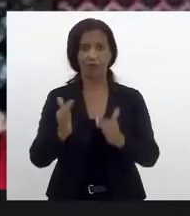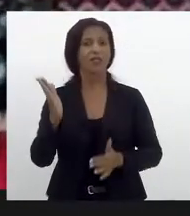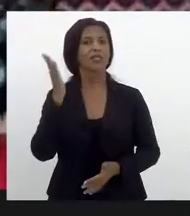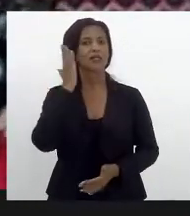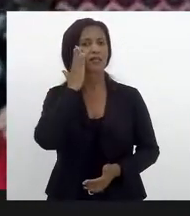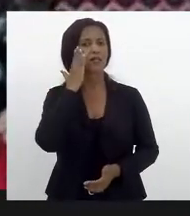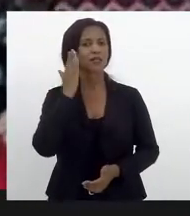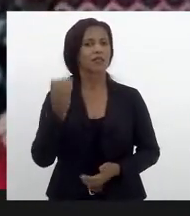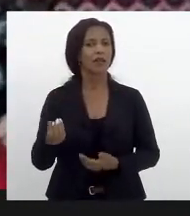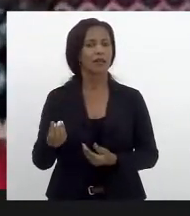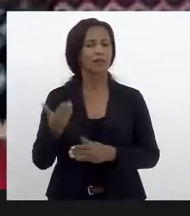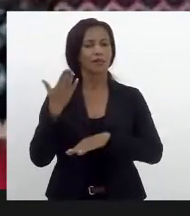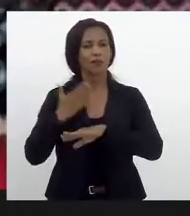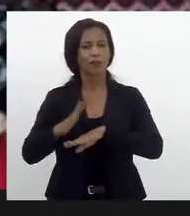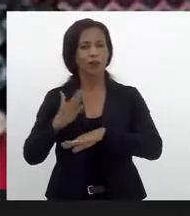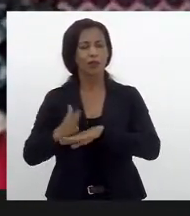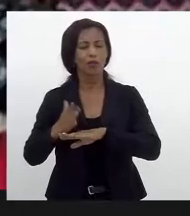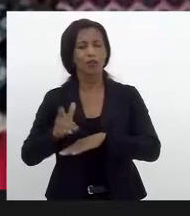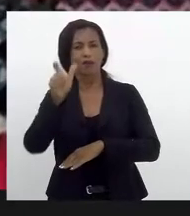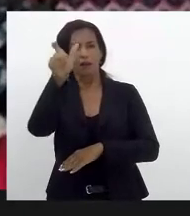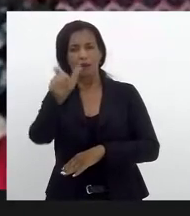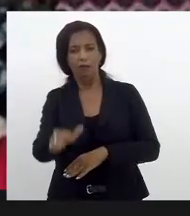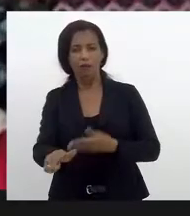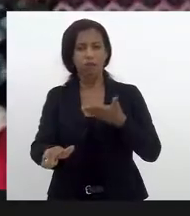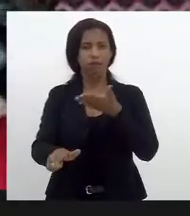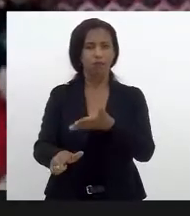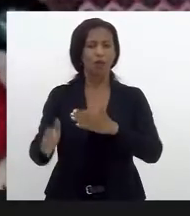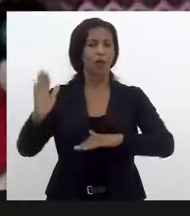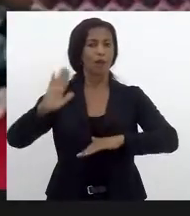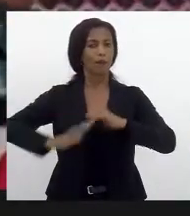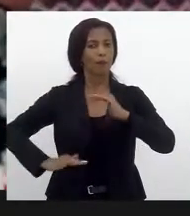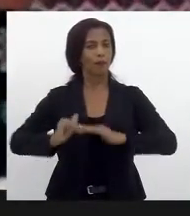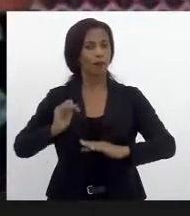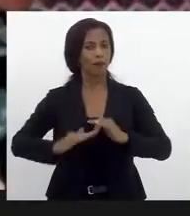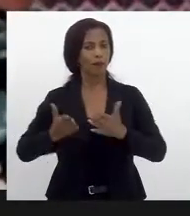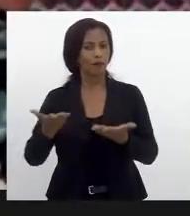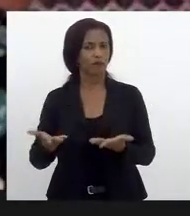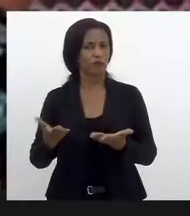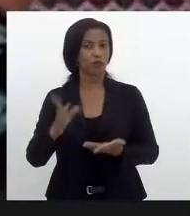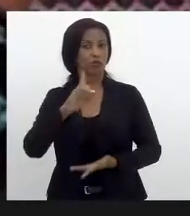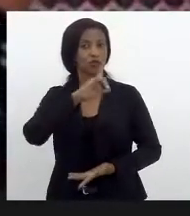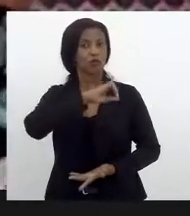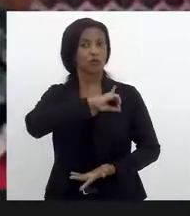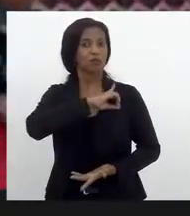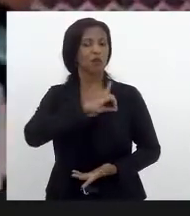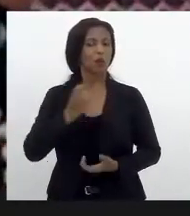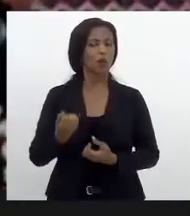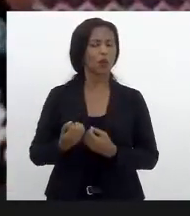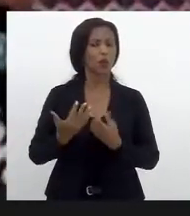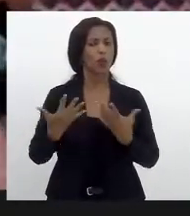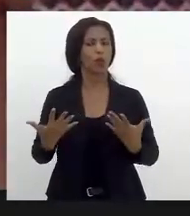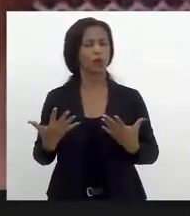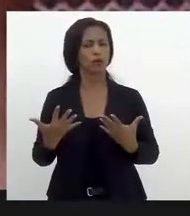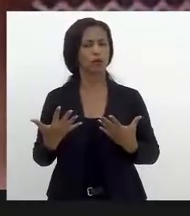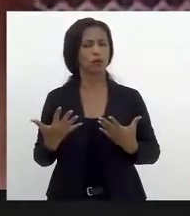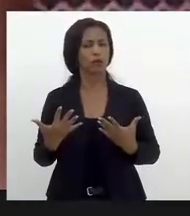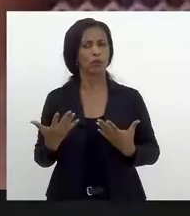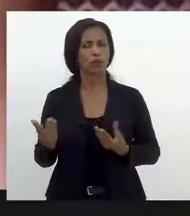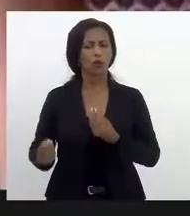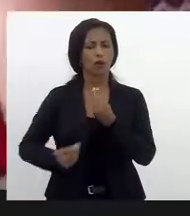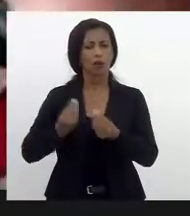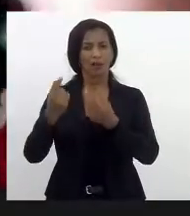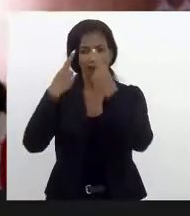sabe, pelo exercício da sua profissão de delegada, o quanto, né,